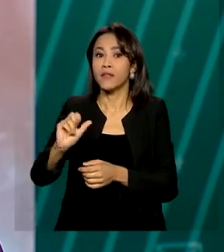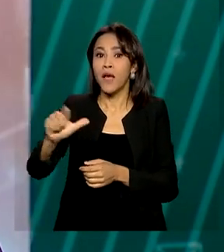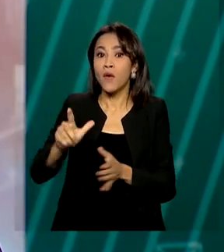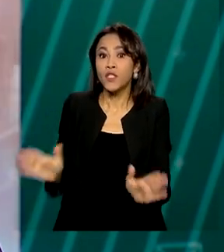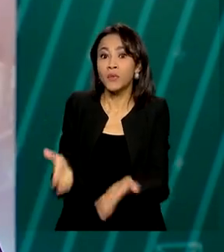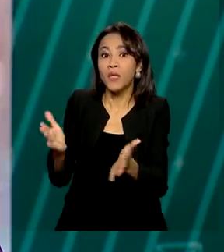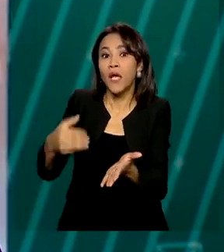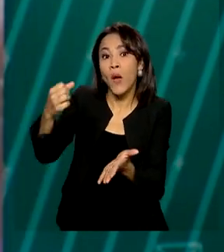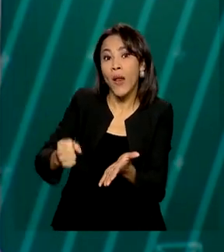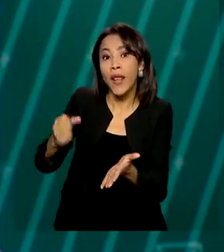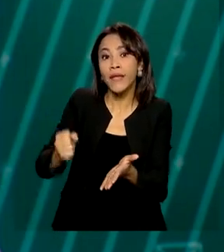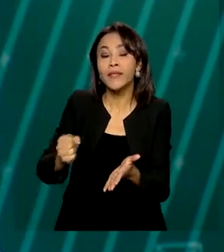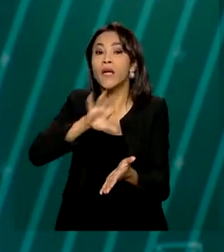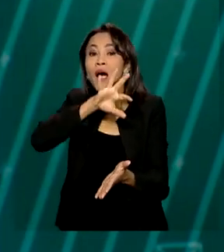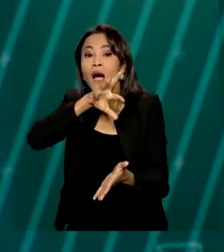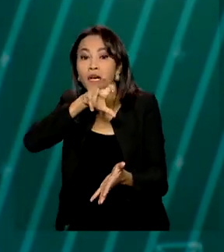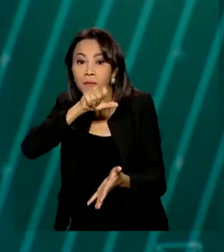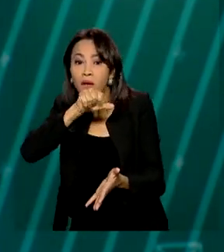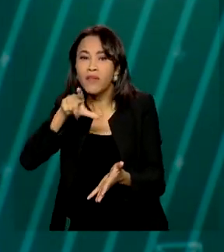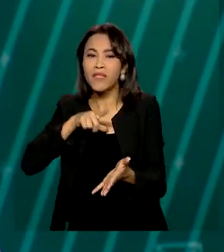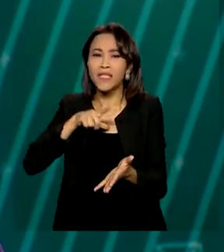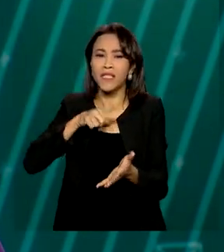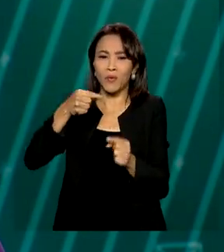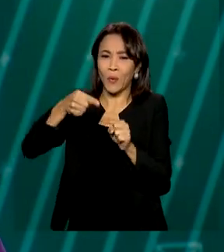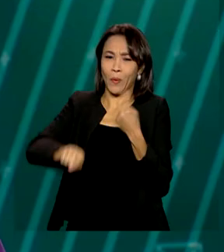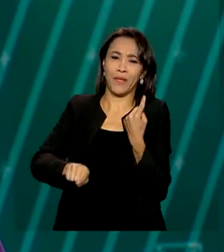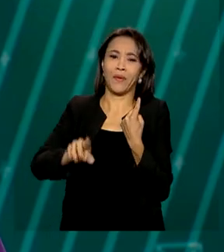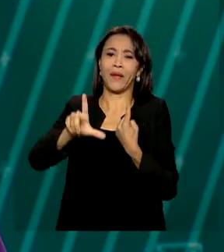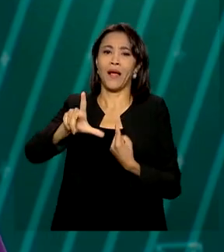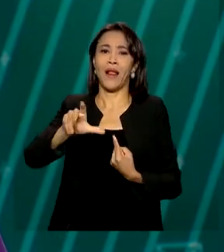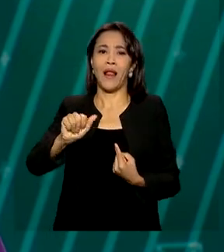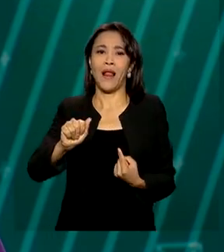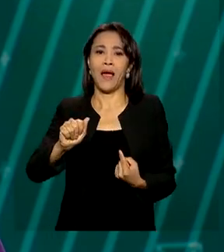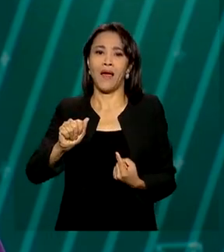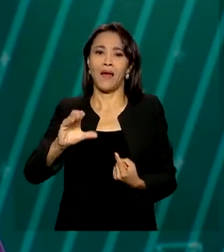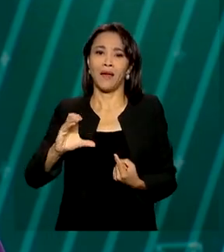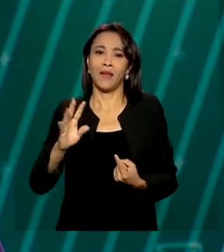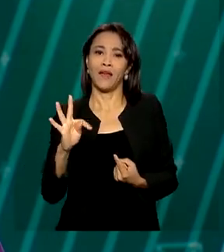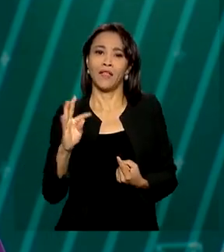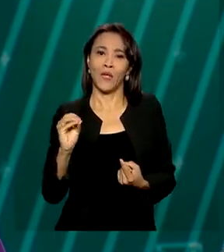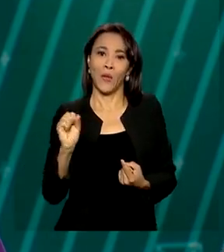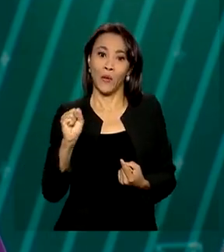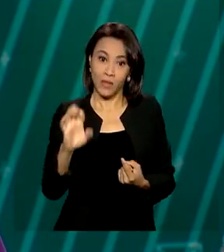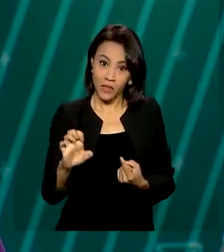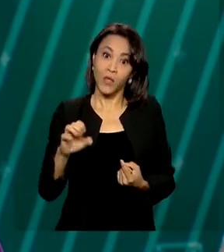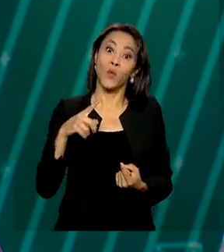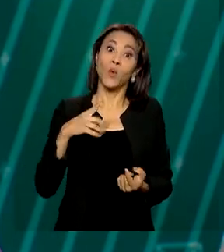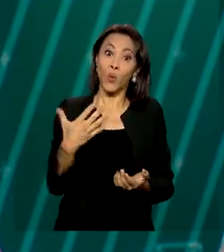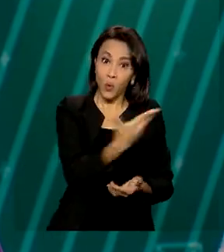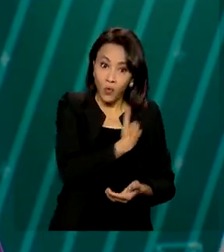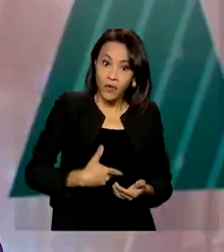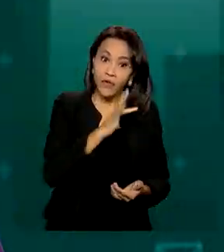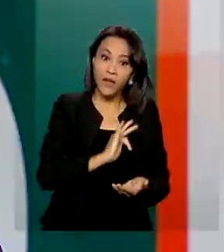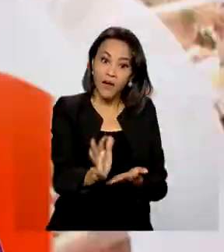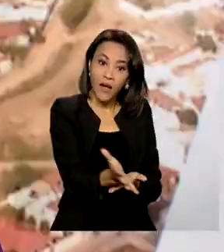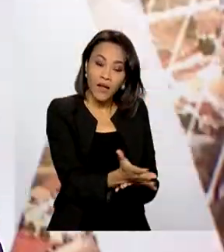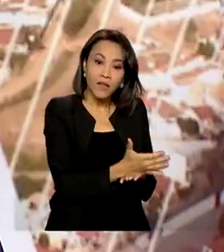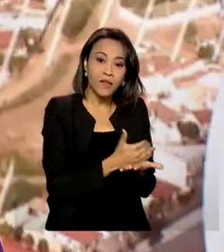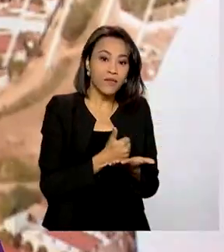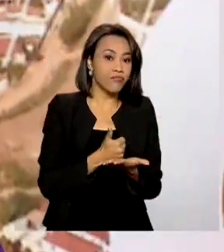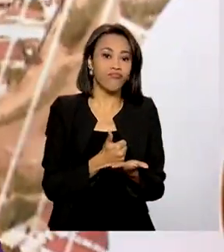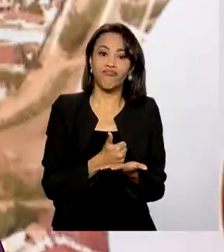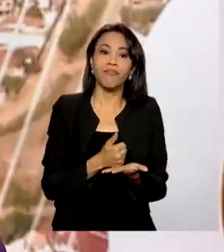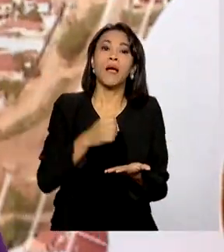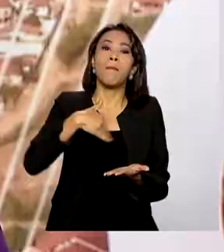para pessoa o tipo de intolerância à lactose com a medida o governo deve deixar de arrecadar mais de 60 milhões